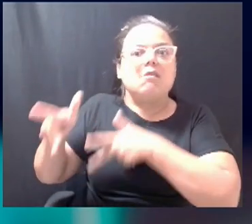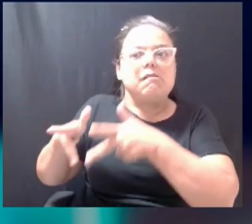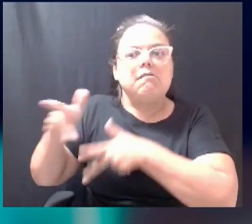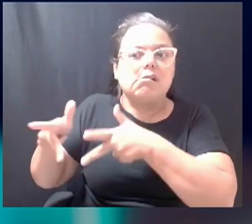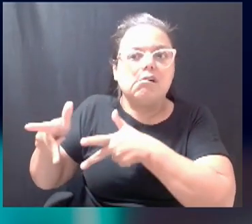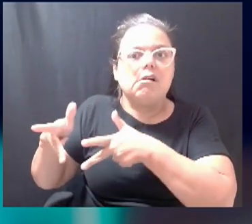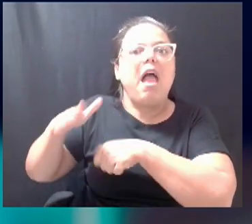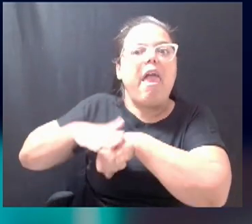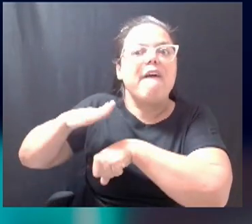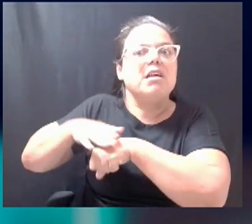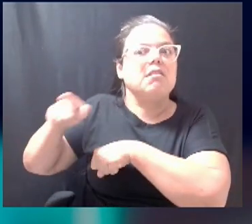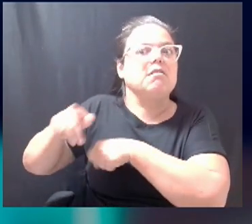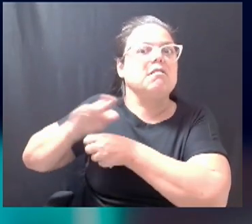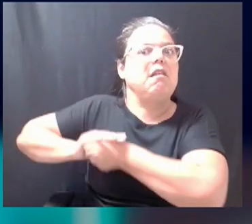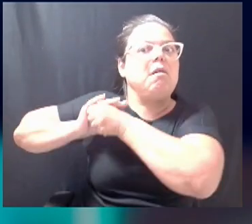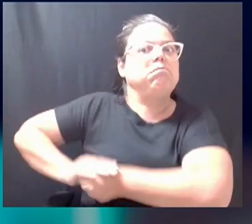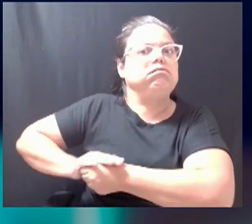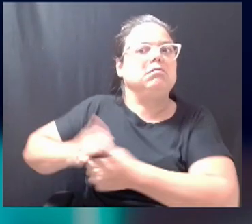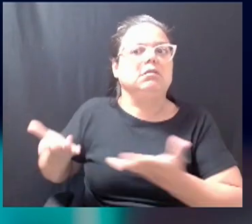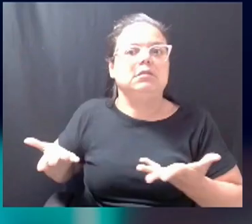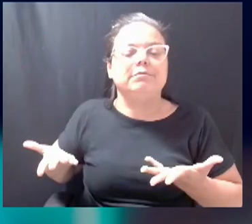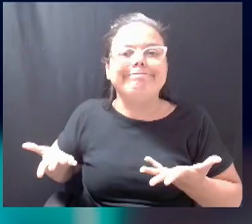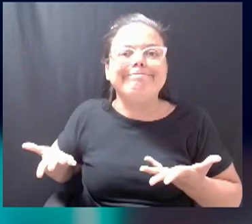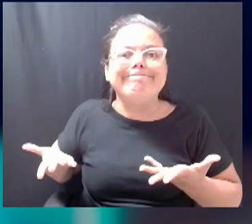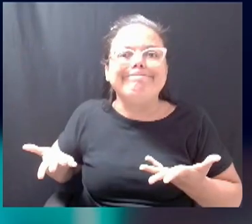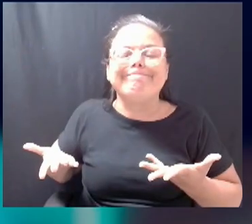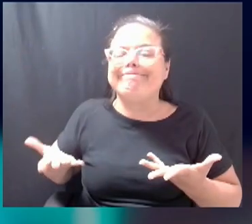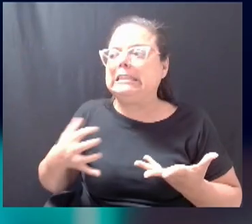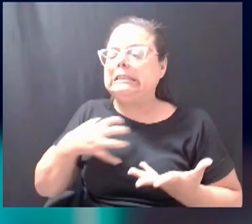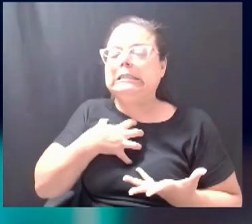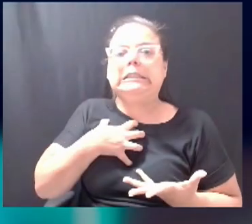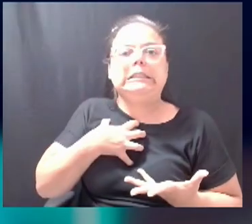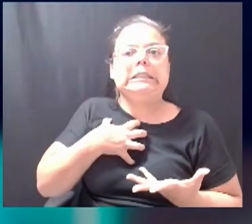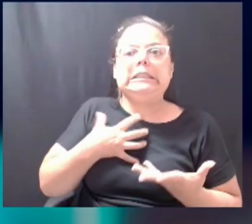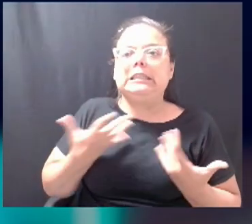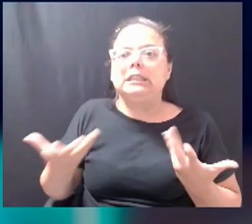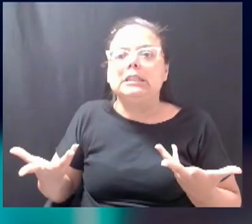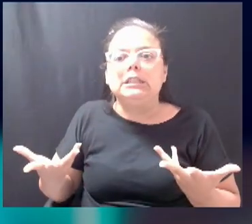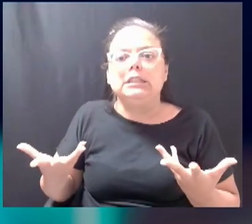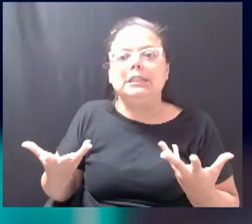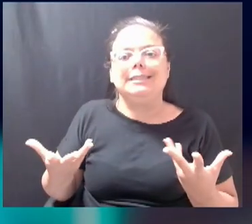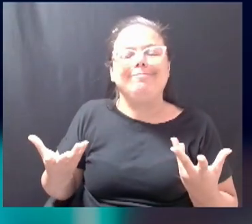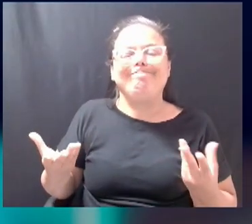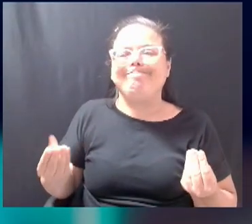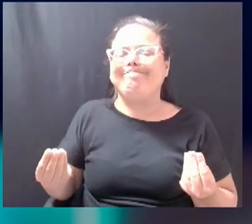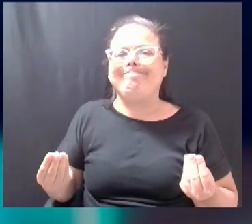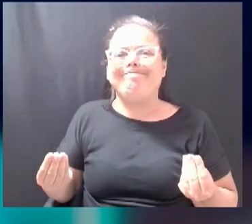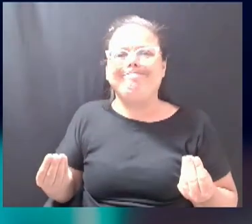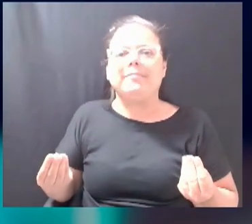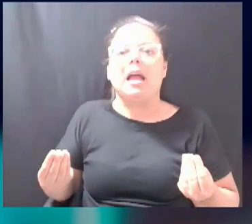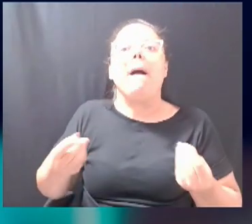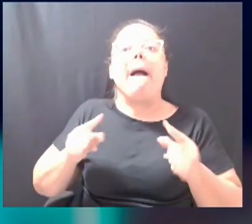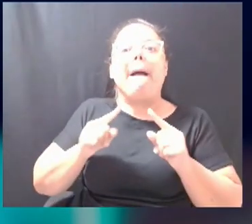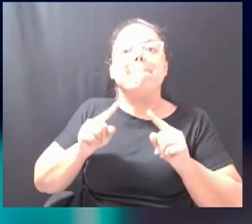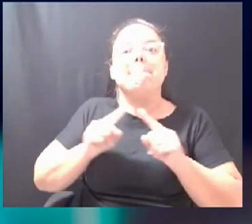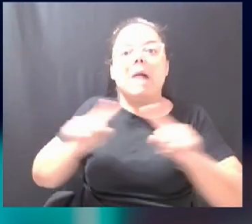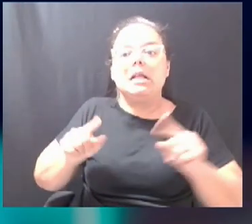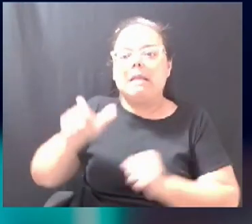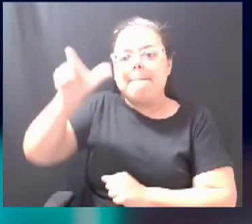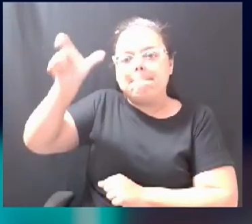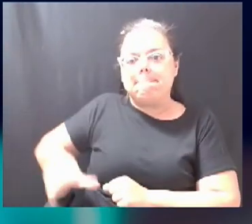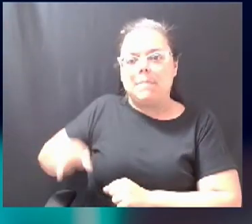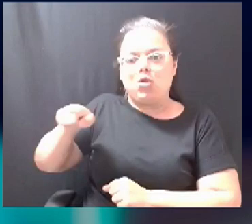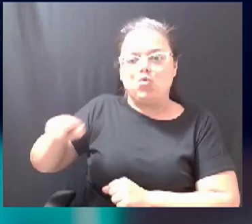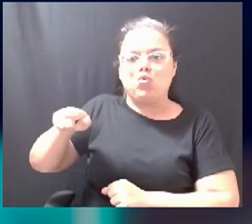pessoa, estigmatizar e defini-la como somente isso. A pessoa, ela tem uma característica, ela é alguém